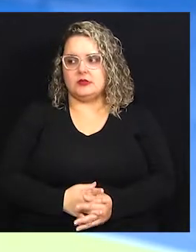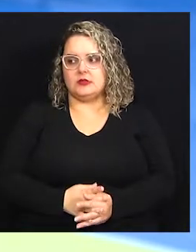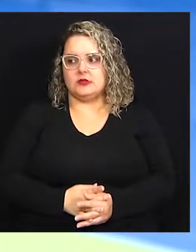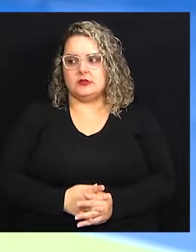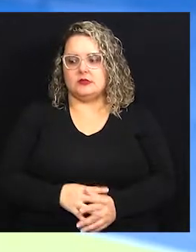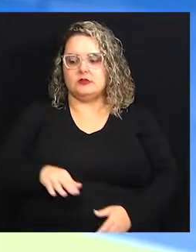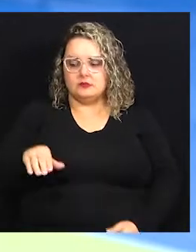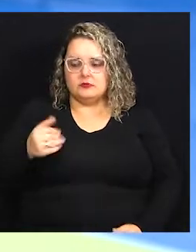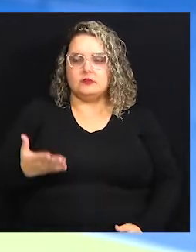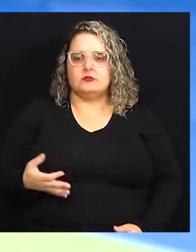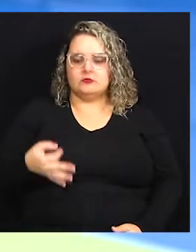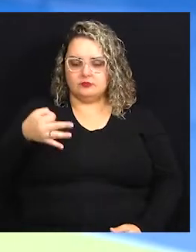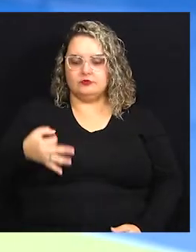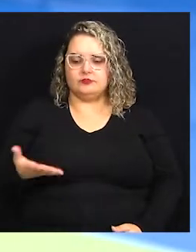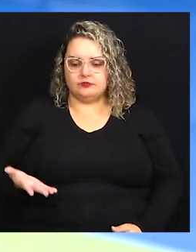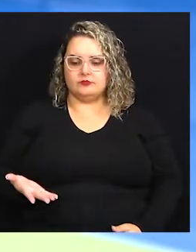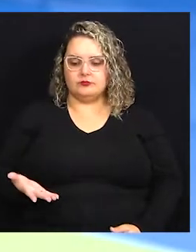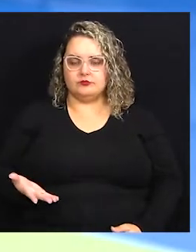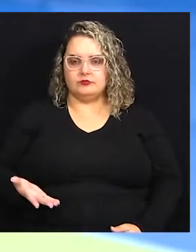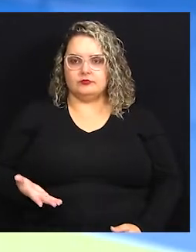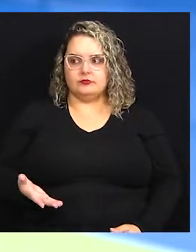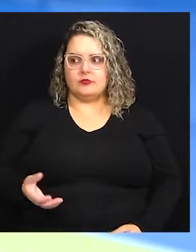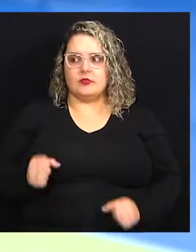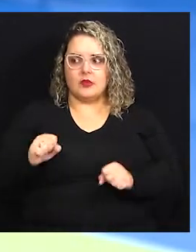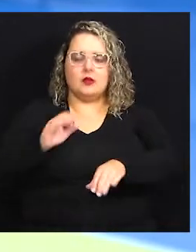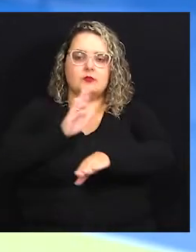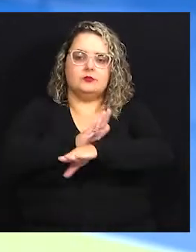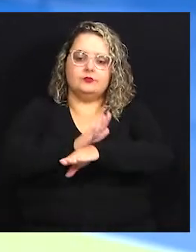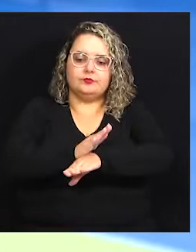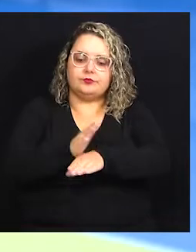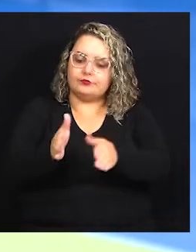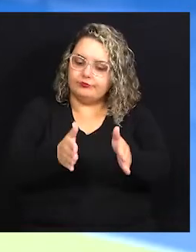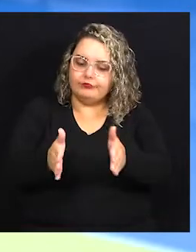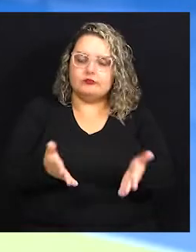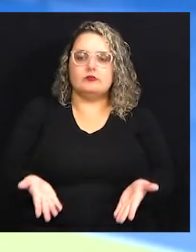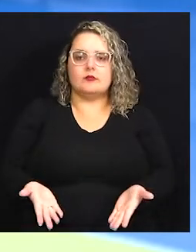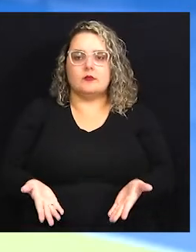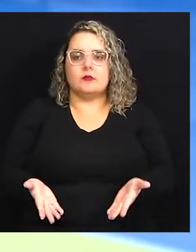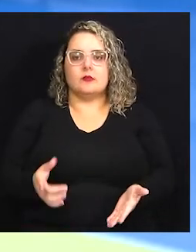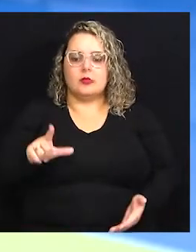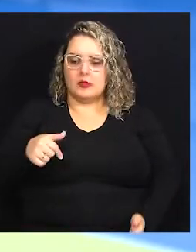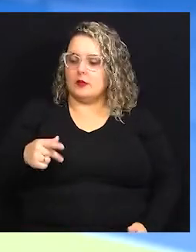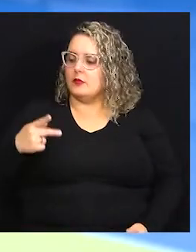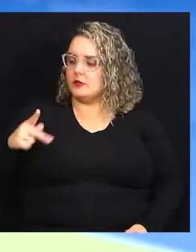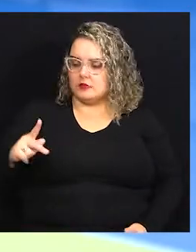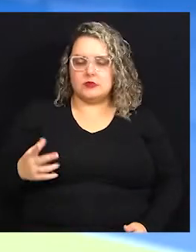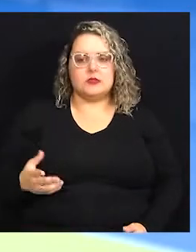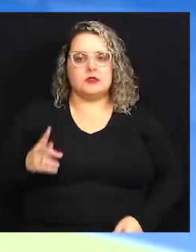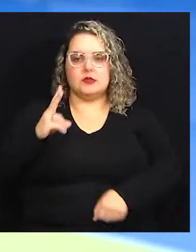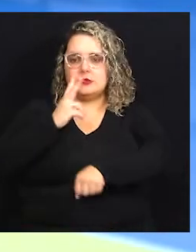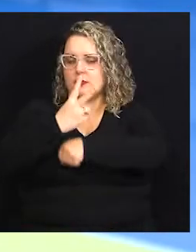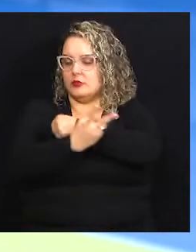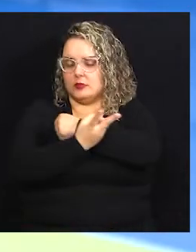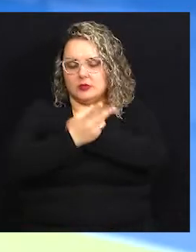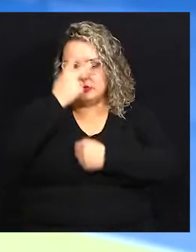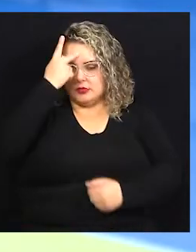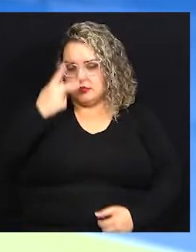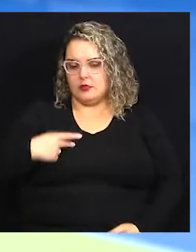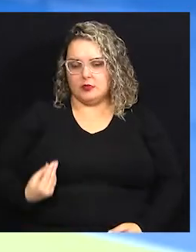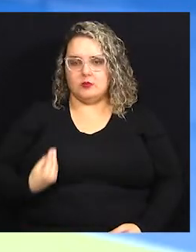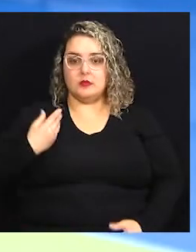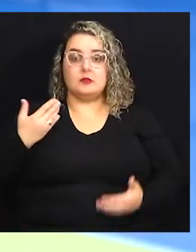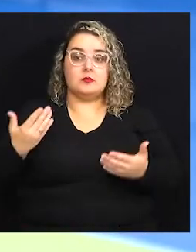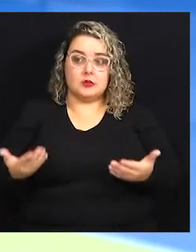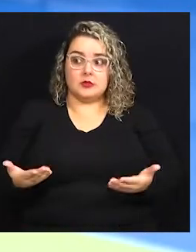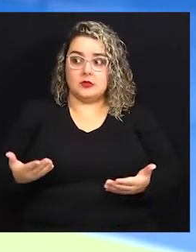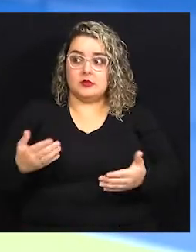muito coerente, falou, olha, a gente pode cuidar de você até um certo degrau. Depois vai ser você que vai ter que cuidar da sua vida. Mas guarde